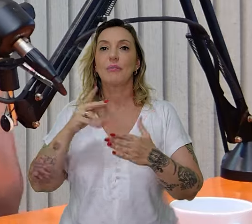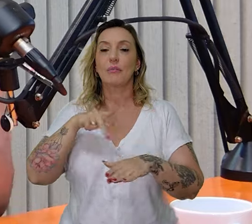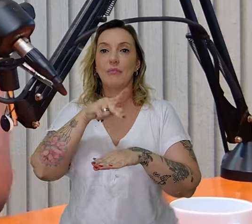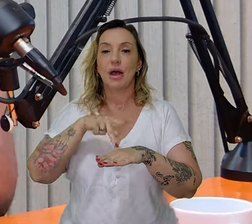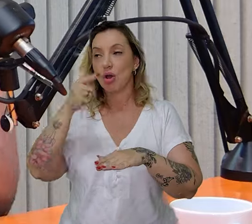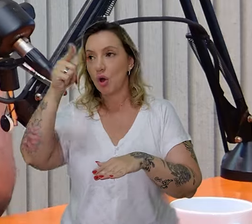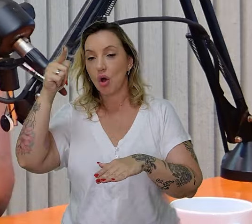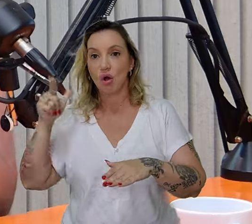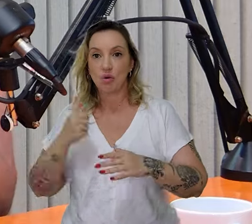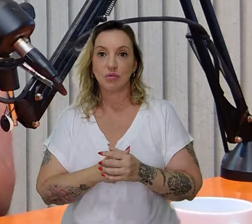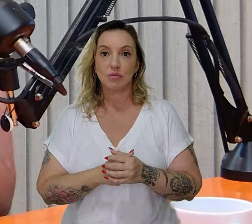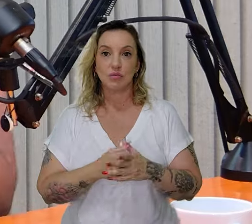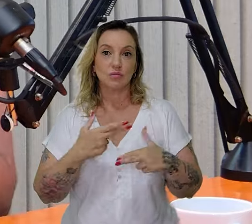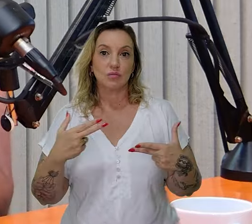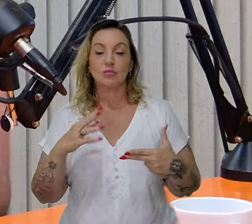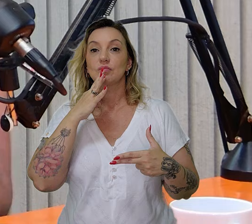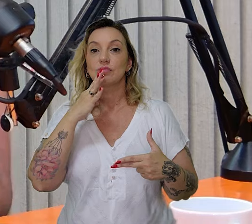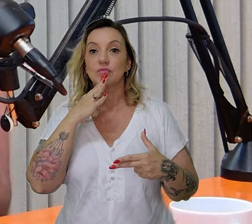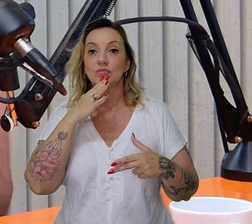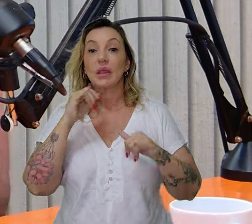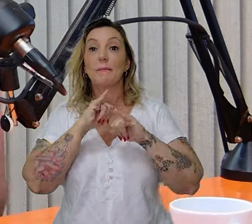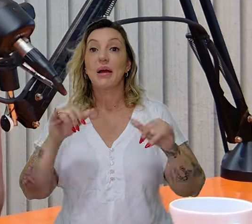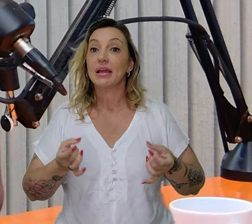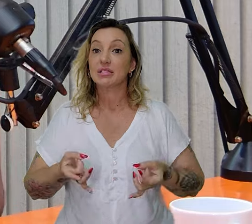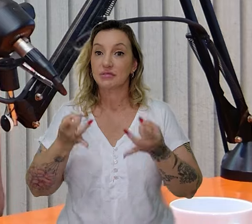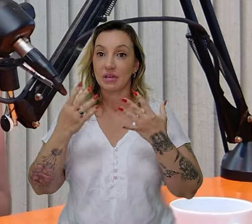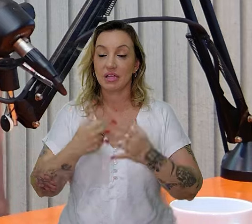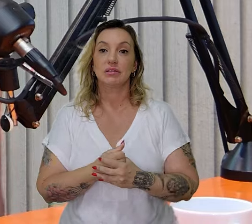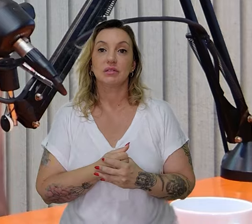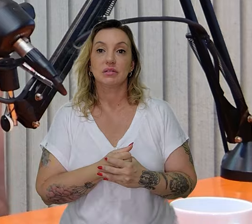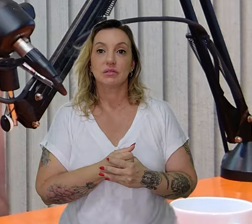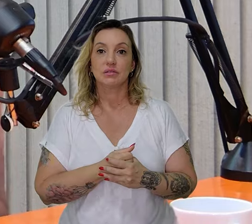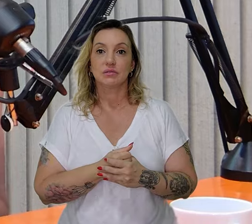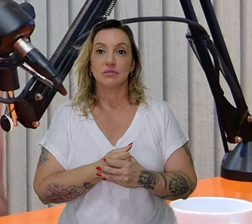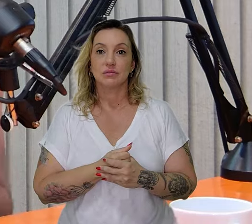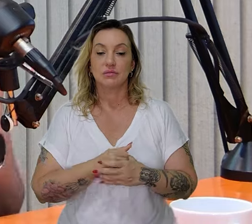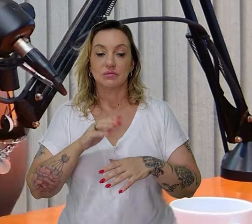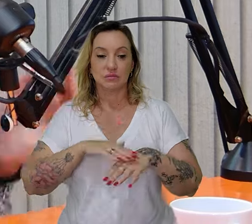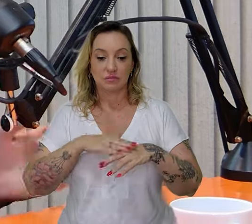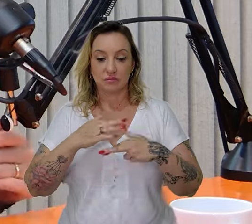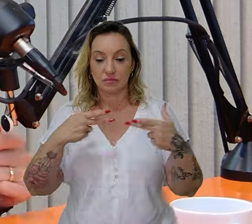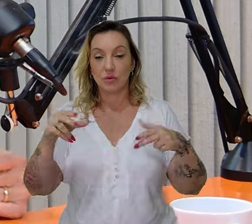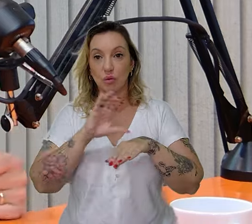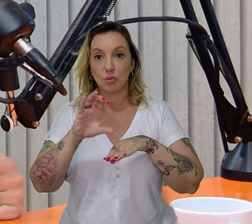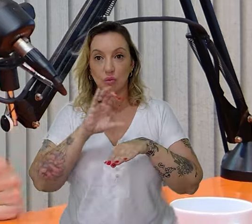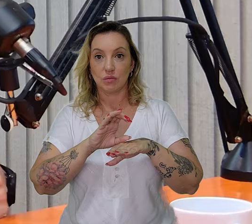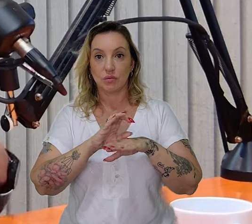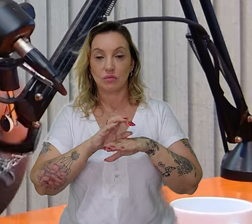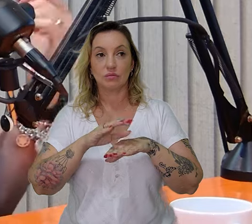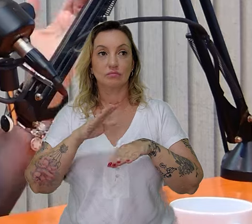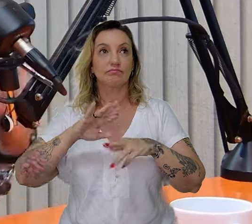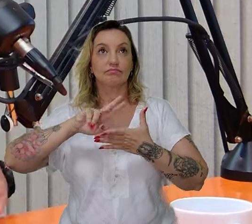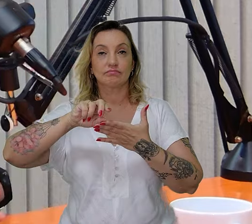e São coisas que não são né eu tenho muito conhecimento em marketing e vendas eh fiz uma série de cursos fiz vários